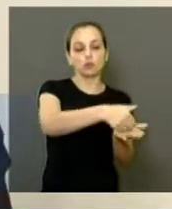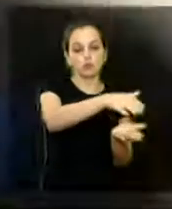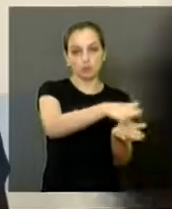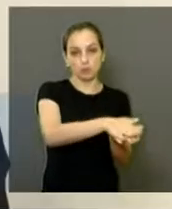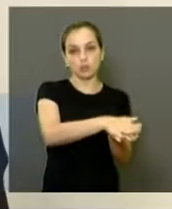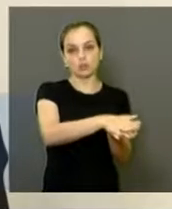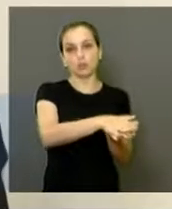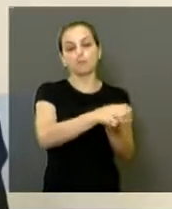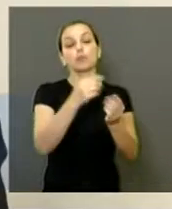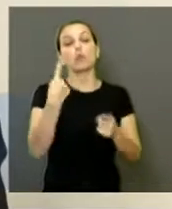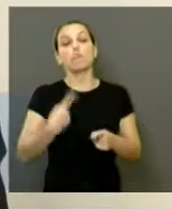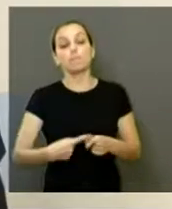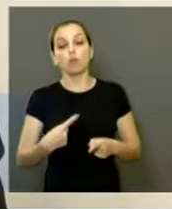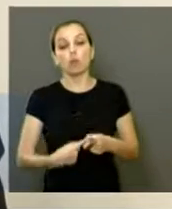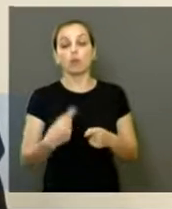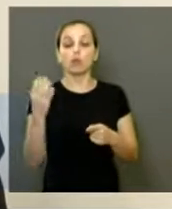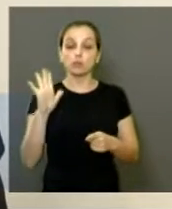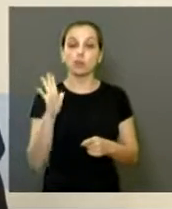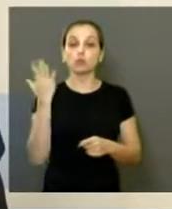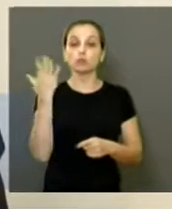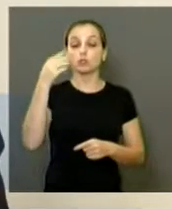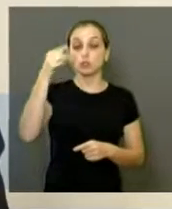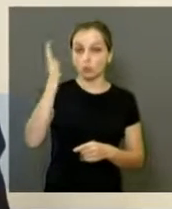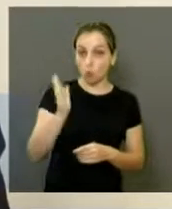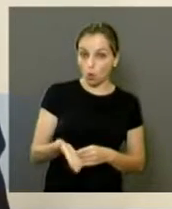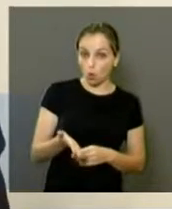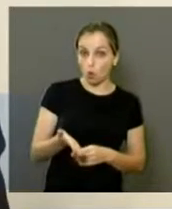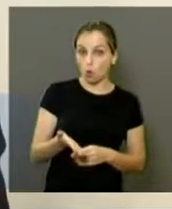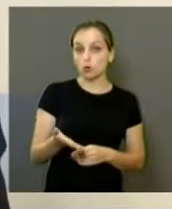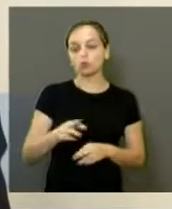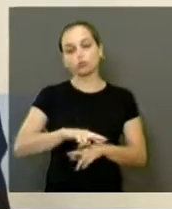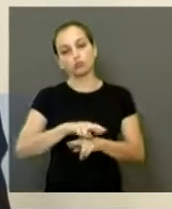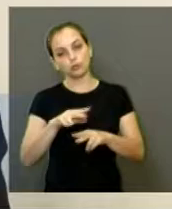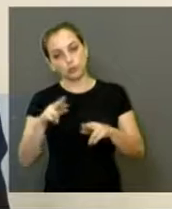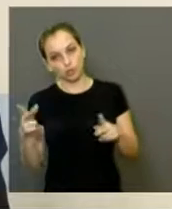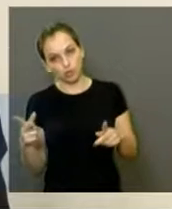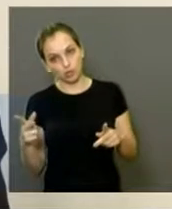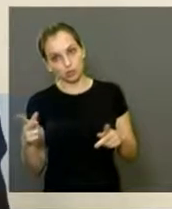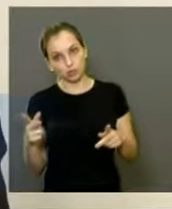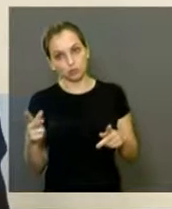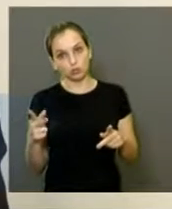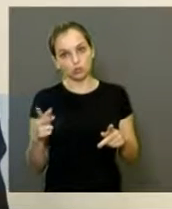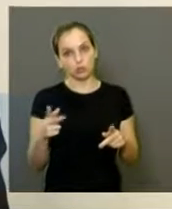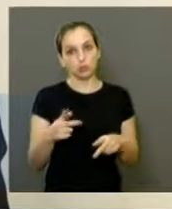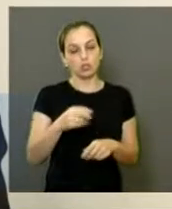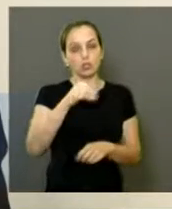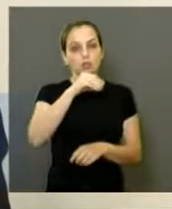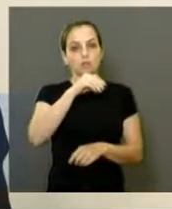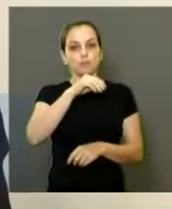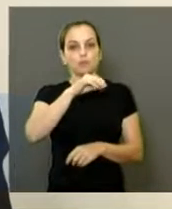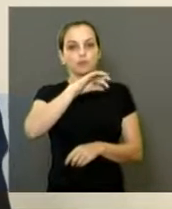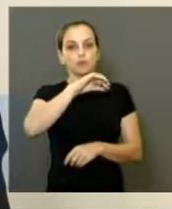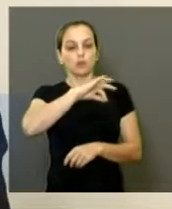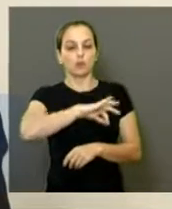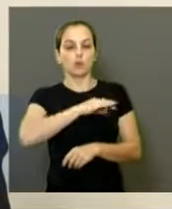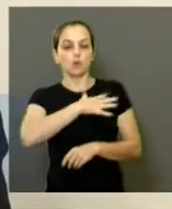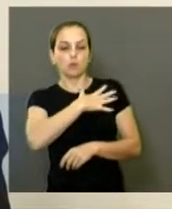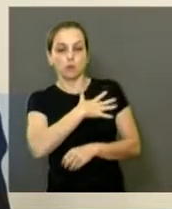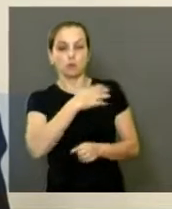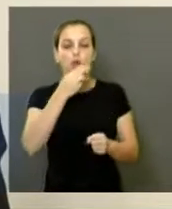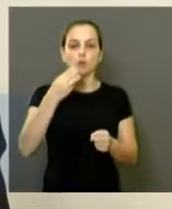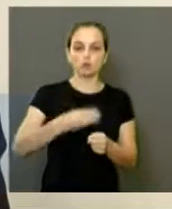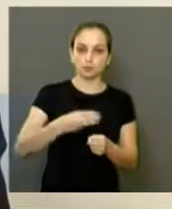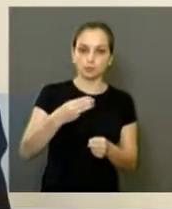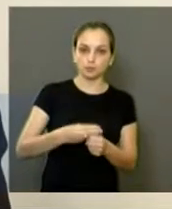estou repetindo o que está acontecendo hoje não é isso os agentes estão usando conforme foi informado por uma